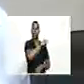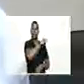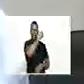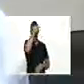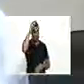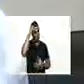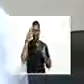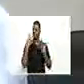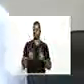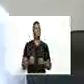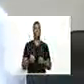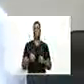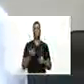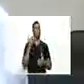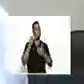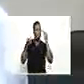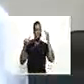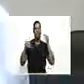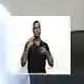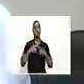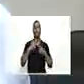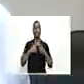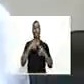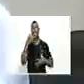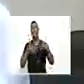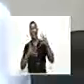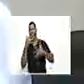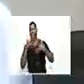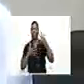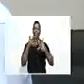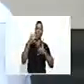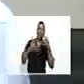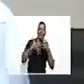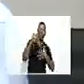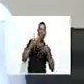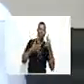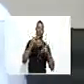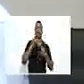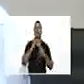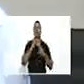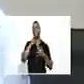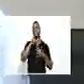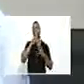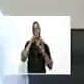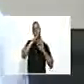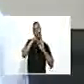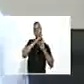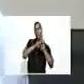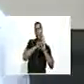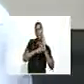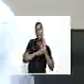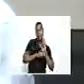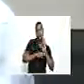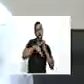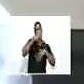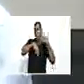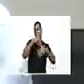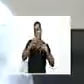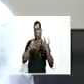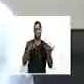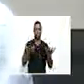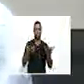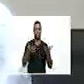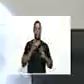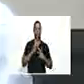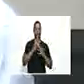concordou porque falou que ia bagunçar a sua a sua programação financeira E aí fez essa